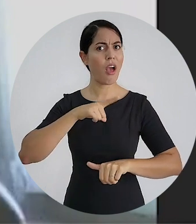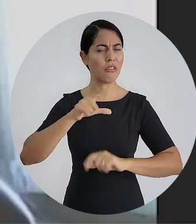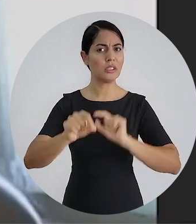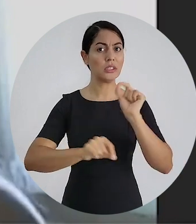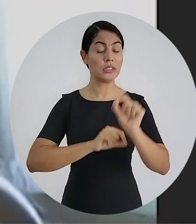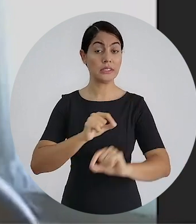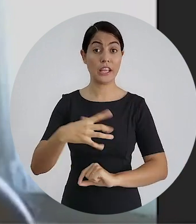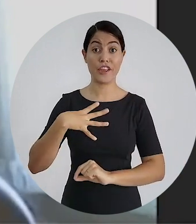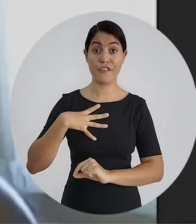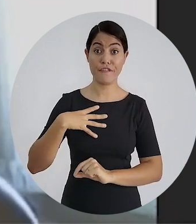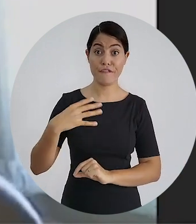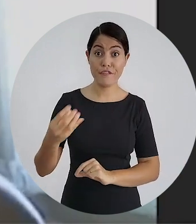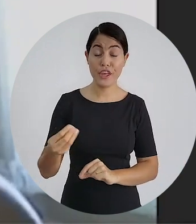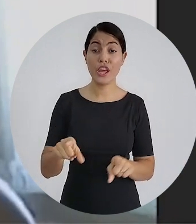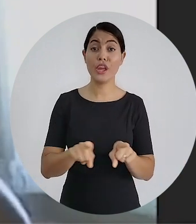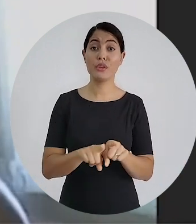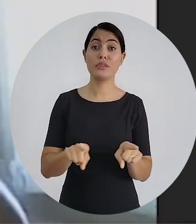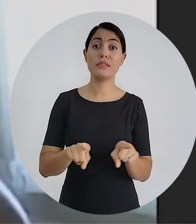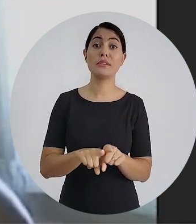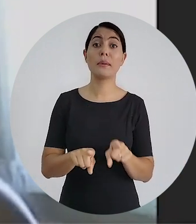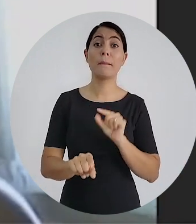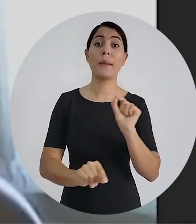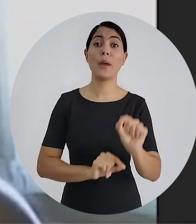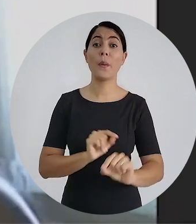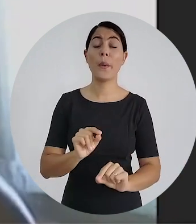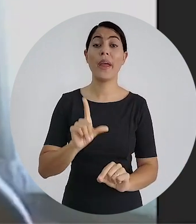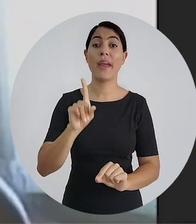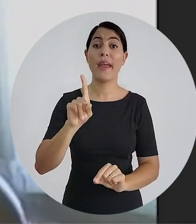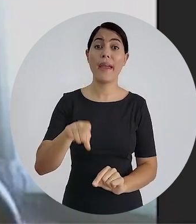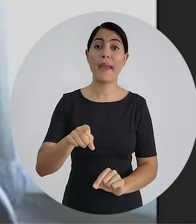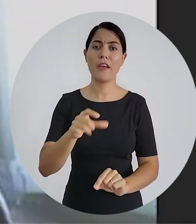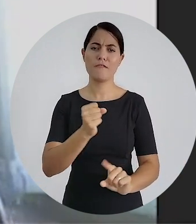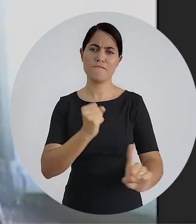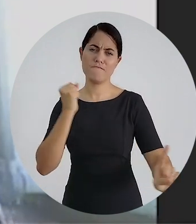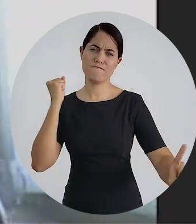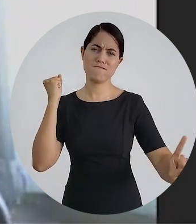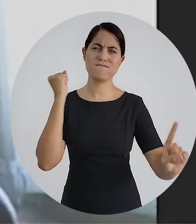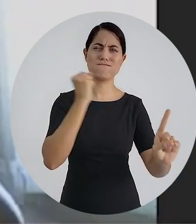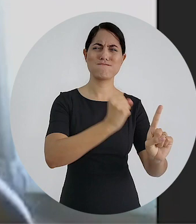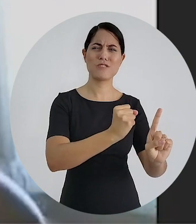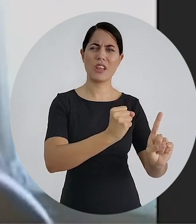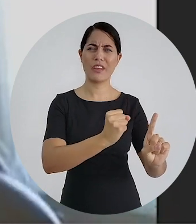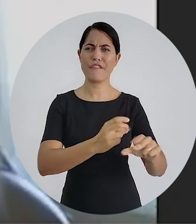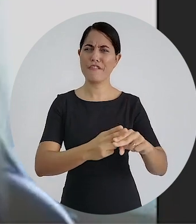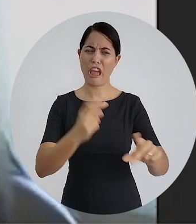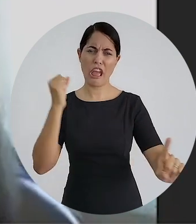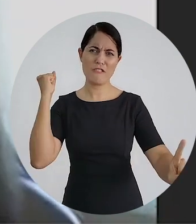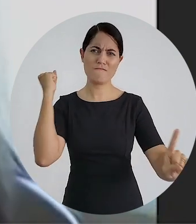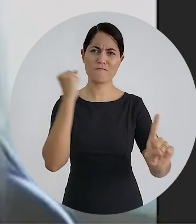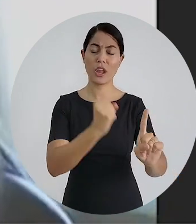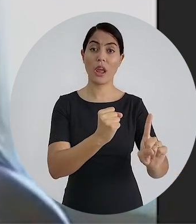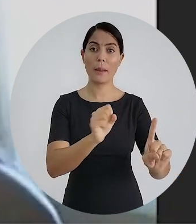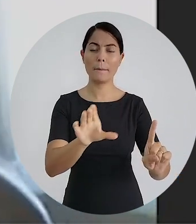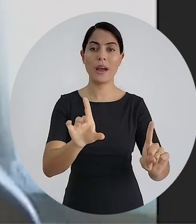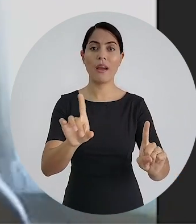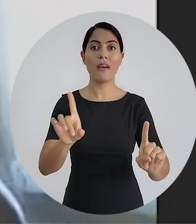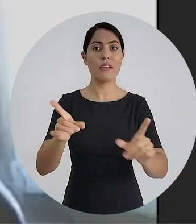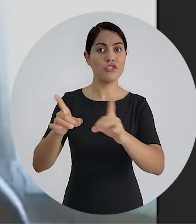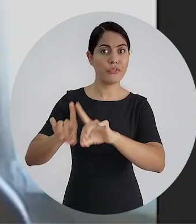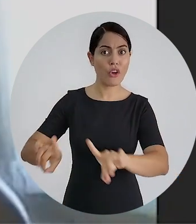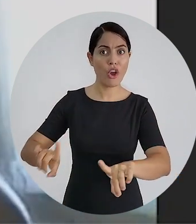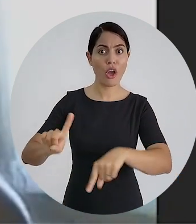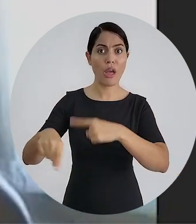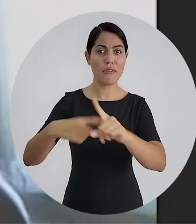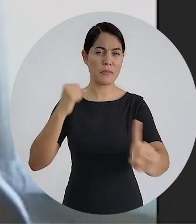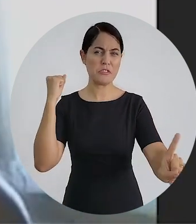atenção, na frente dos filhos, arma branca, logo após o divórcio, e quando a gente analisa os números dos casos de feminicídio, a gente sabe